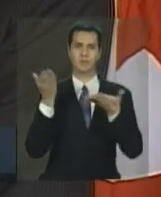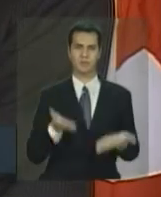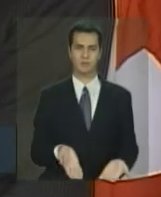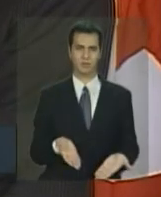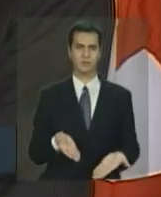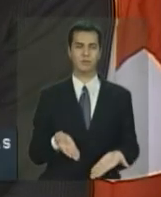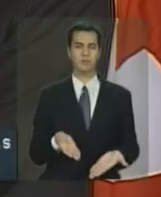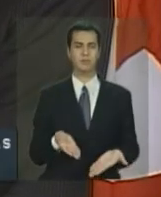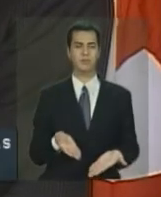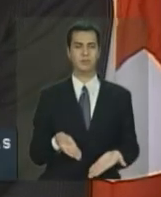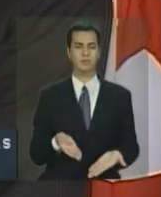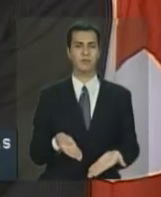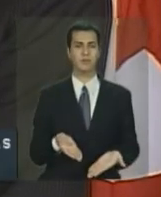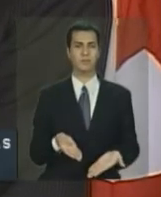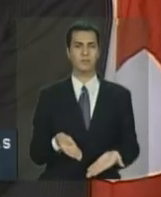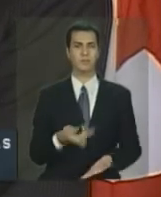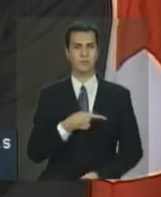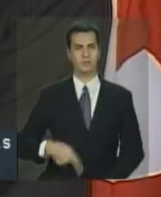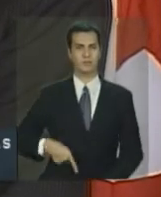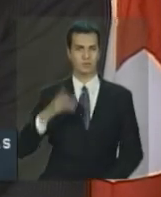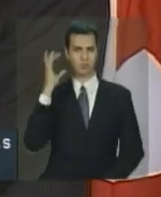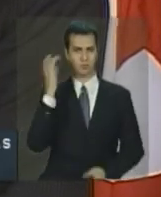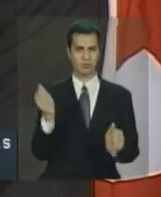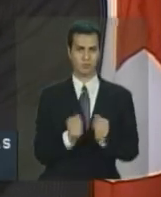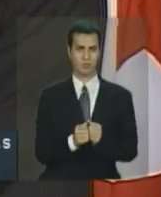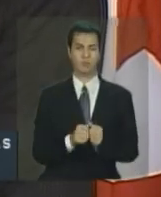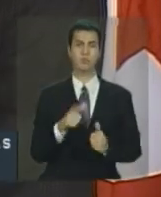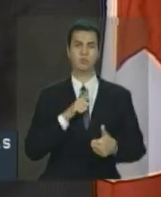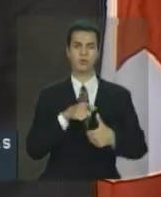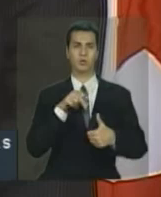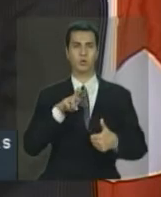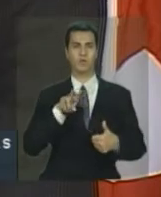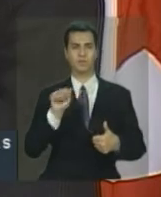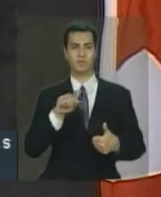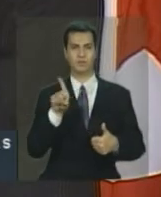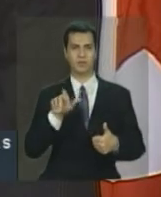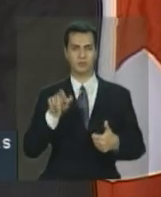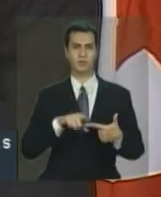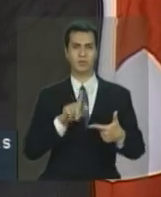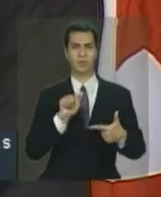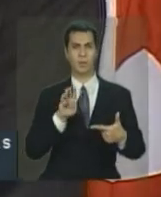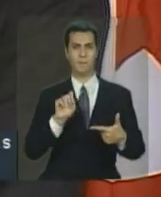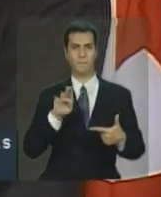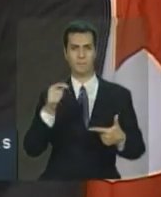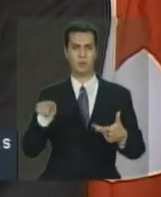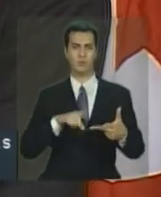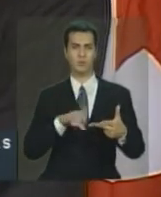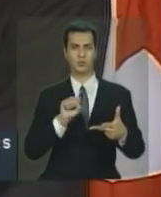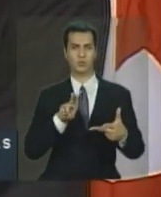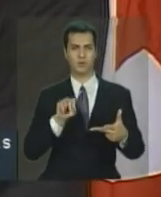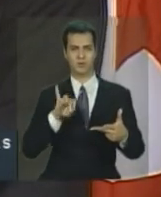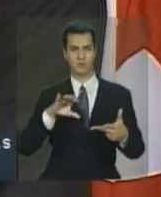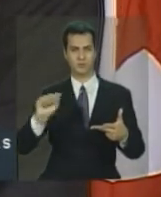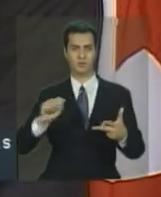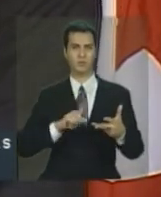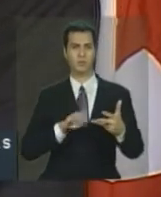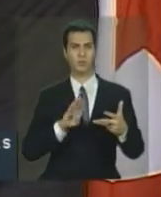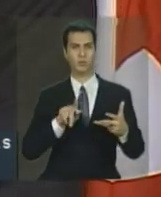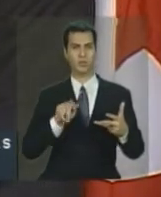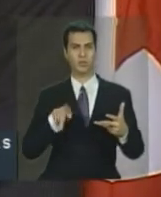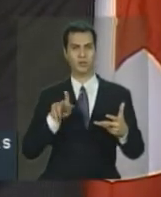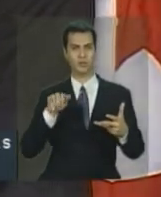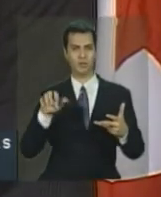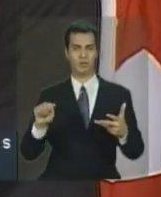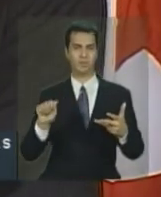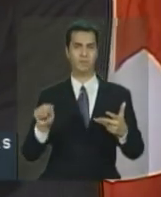pela presidenta Dilma Rousseff, entre eles o da Nova Zelândia, o do Gabão, Suécia, Burkina